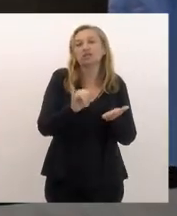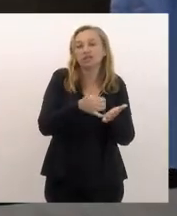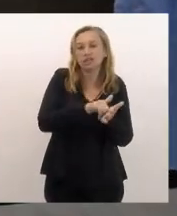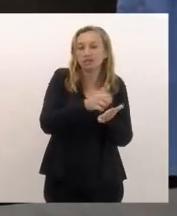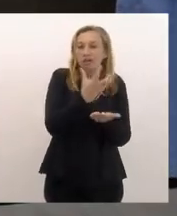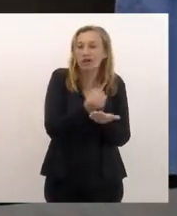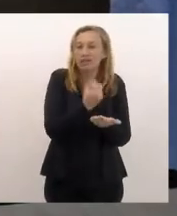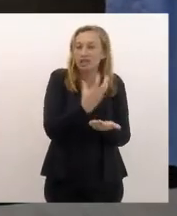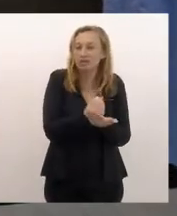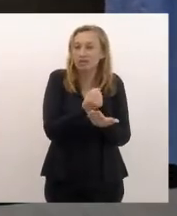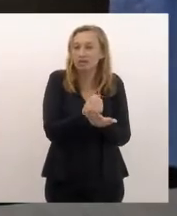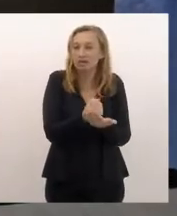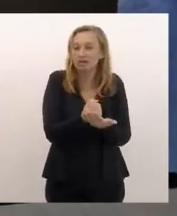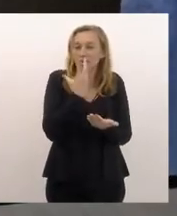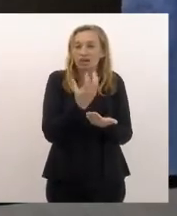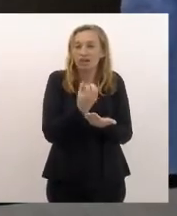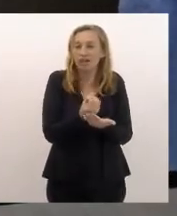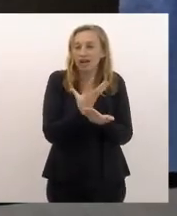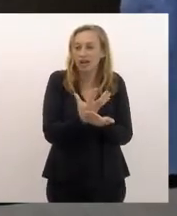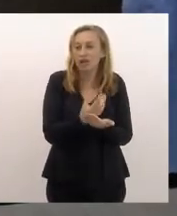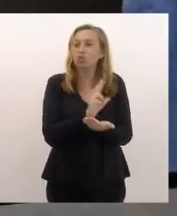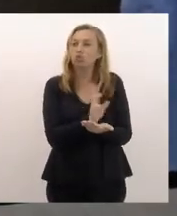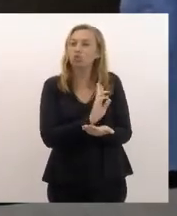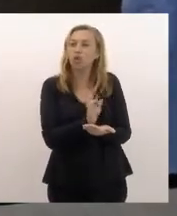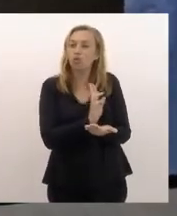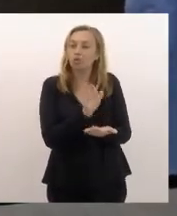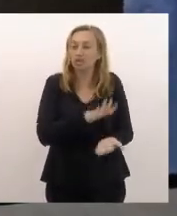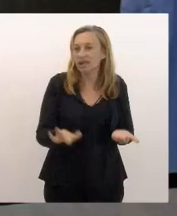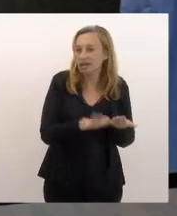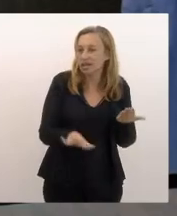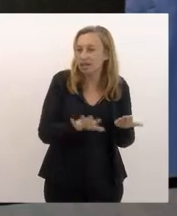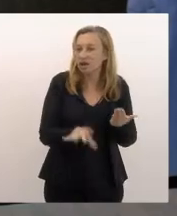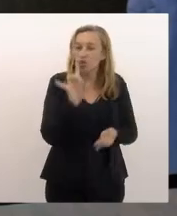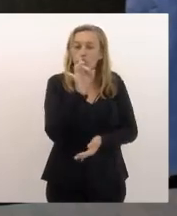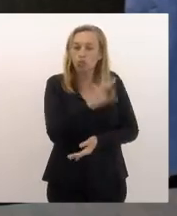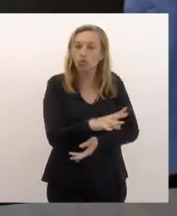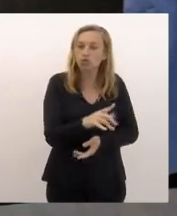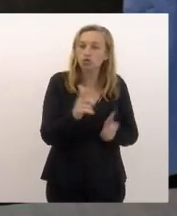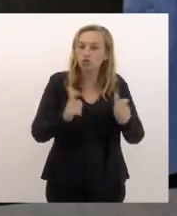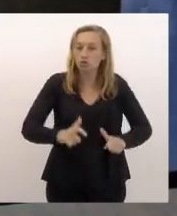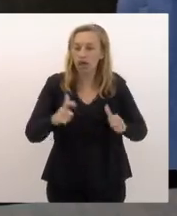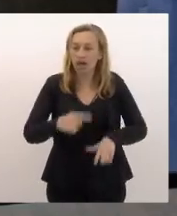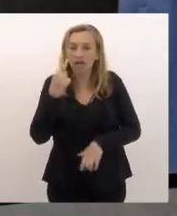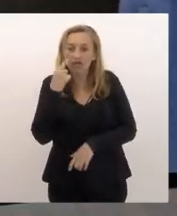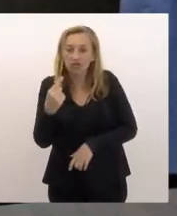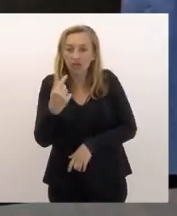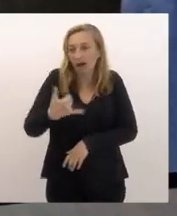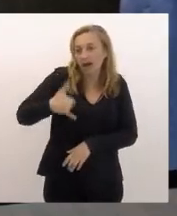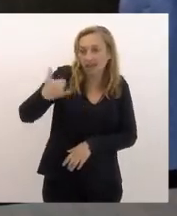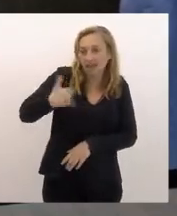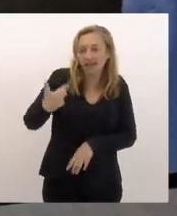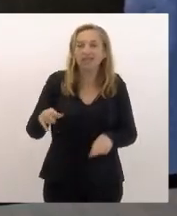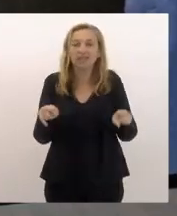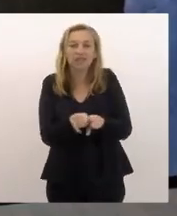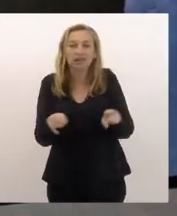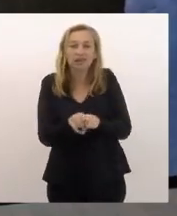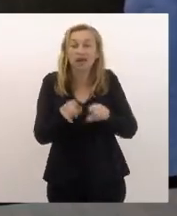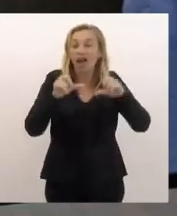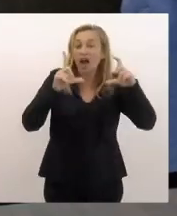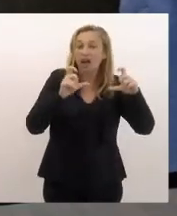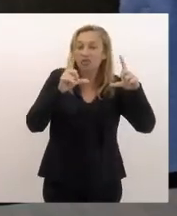simultaneamente um alerta dizendo o nome da criança, o último local visto, a idade e também a